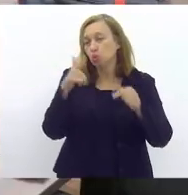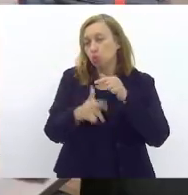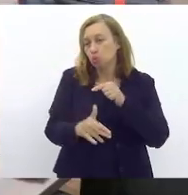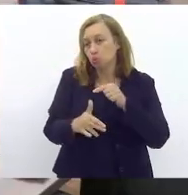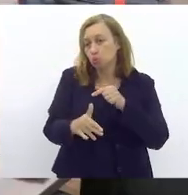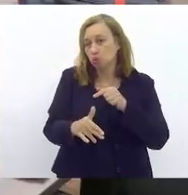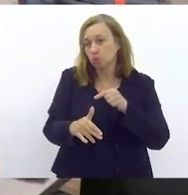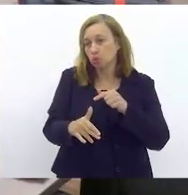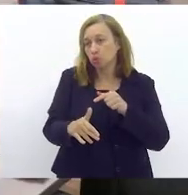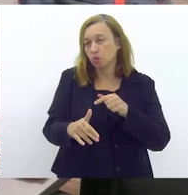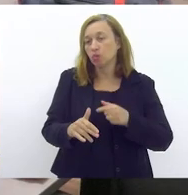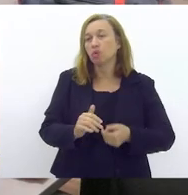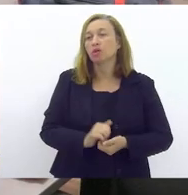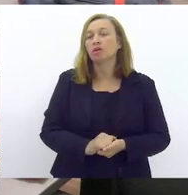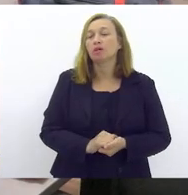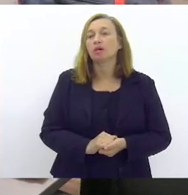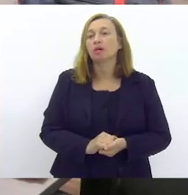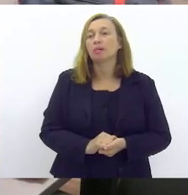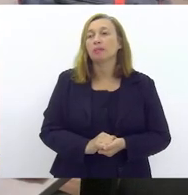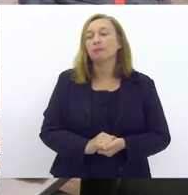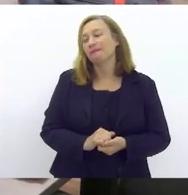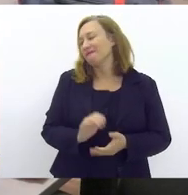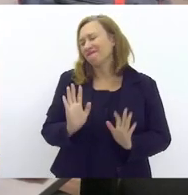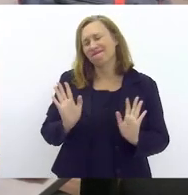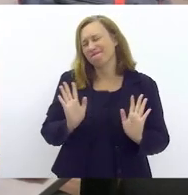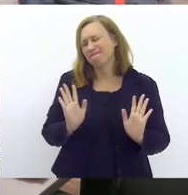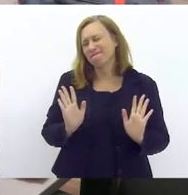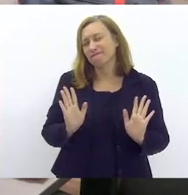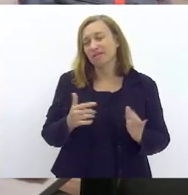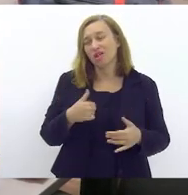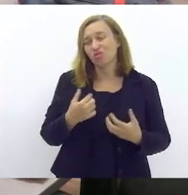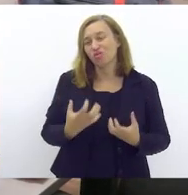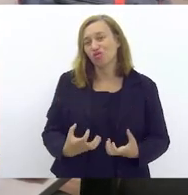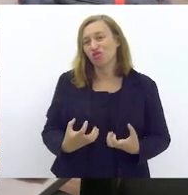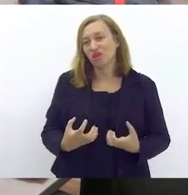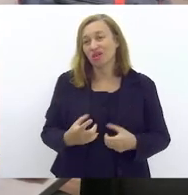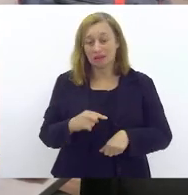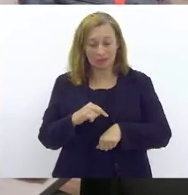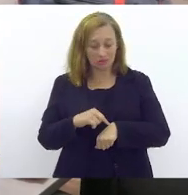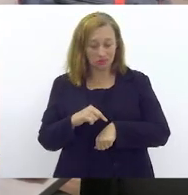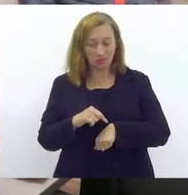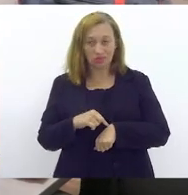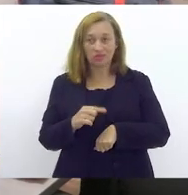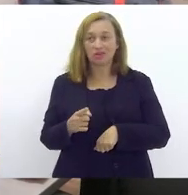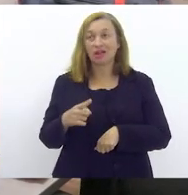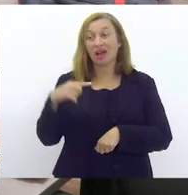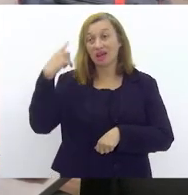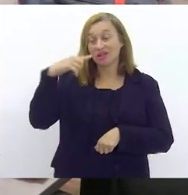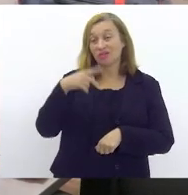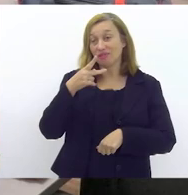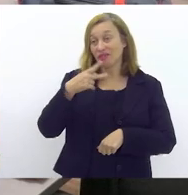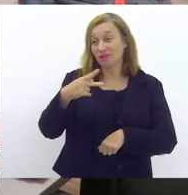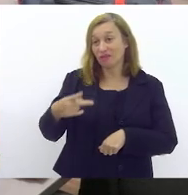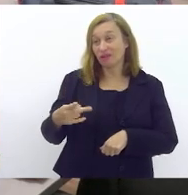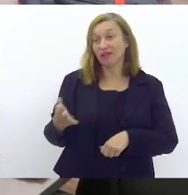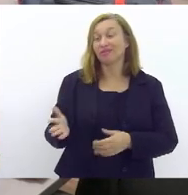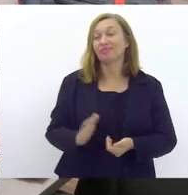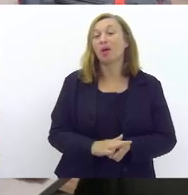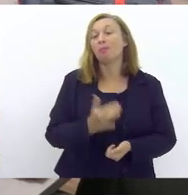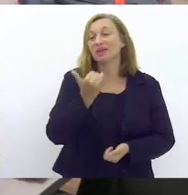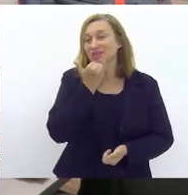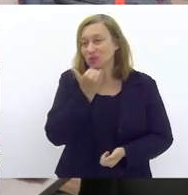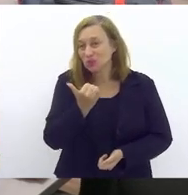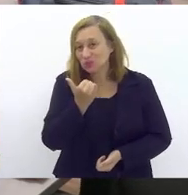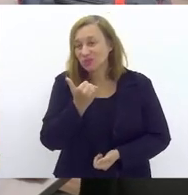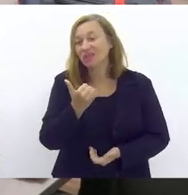aqui, como sou o mediador, né? Não, tá. Sou meio chato aqui na... E advogado fala muito. Peço desculpas, é isso